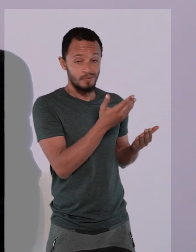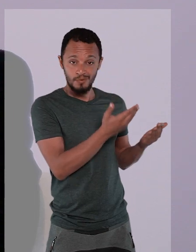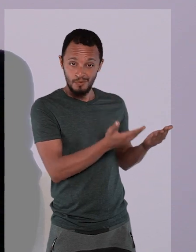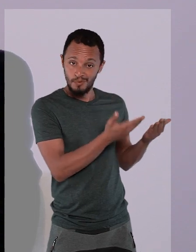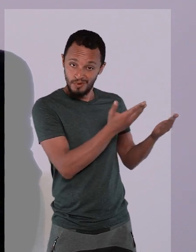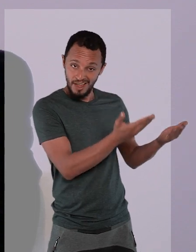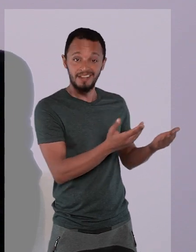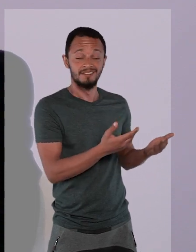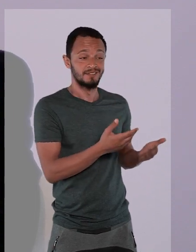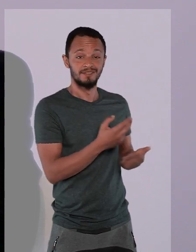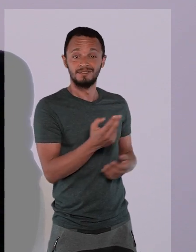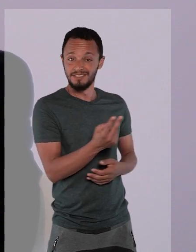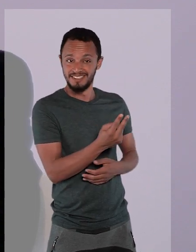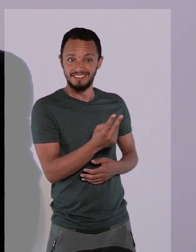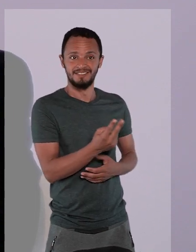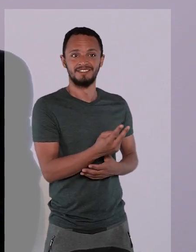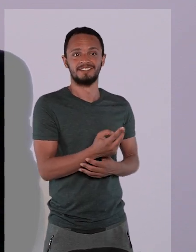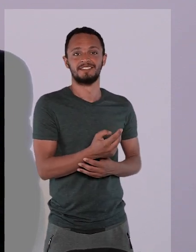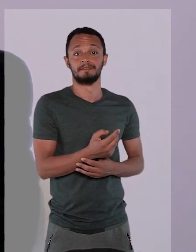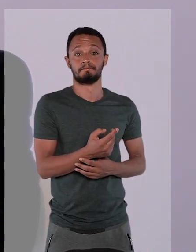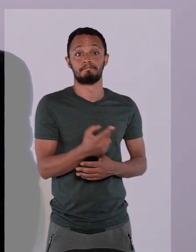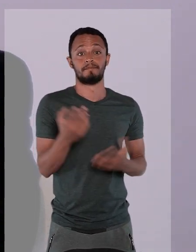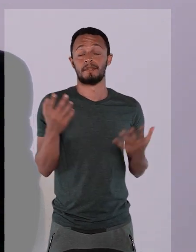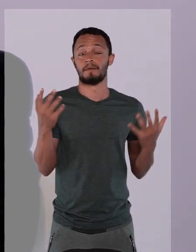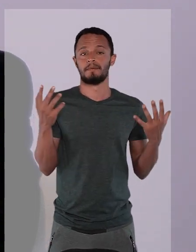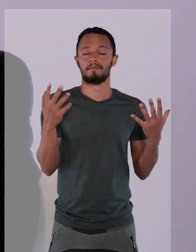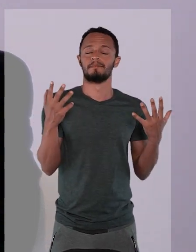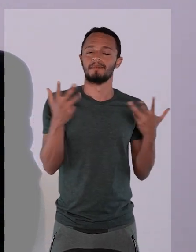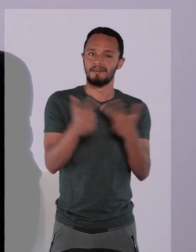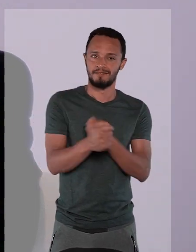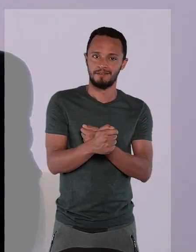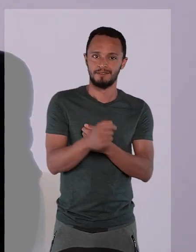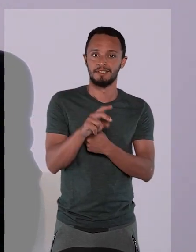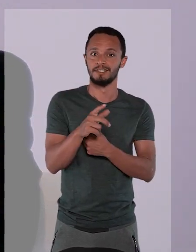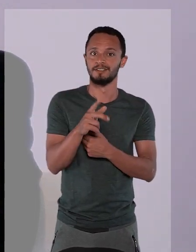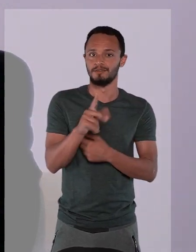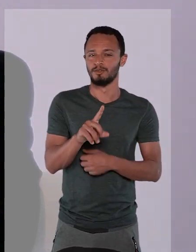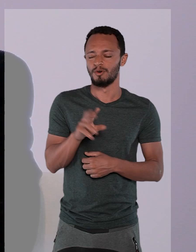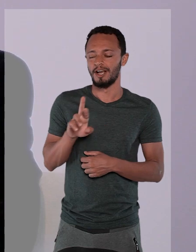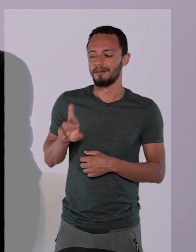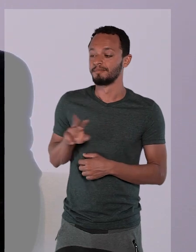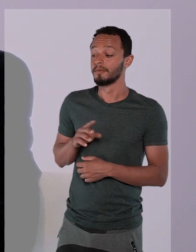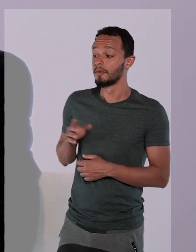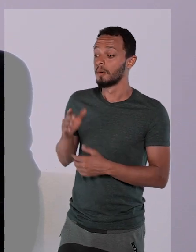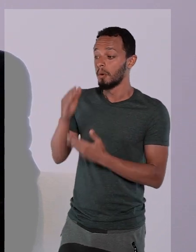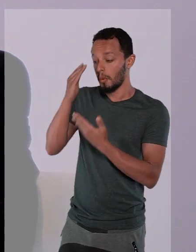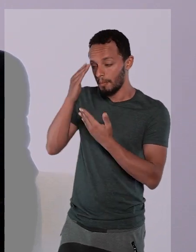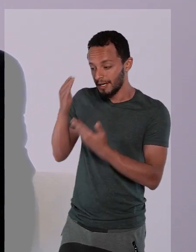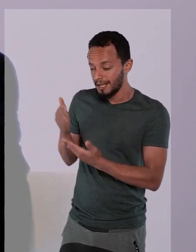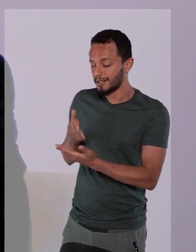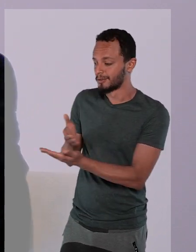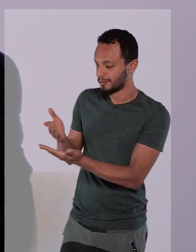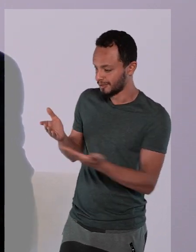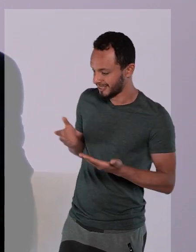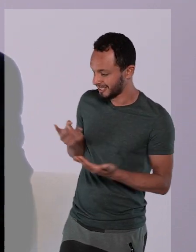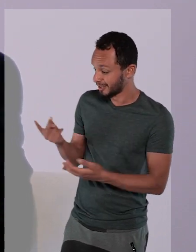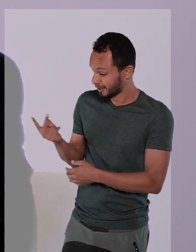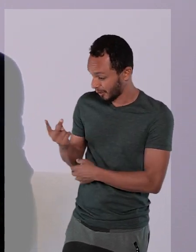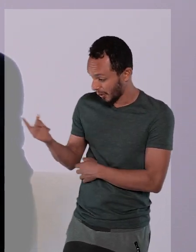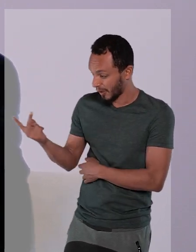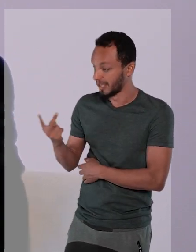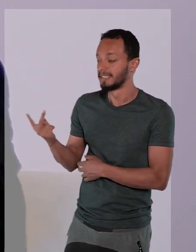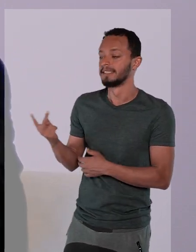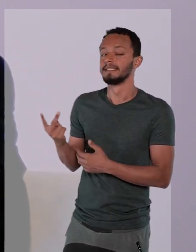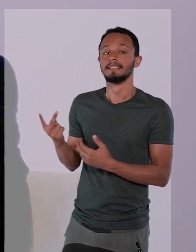que nós dividimos algumas vezes o espaço para